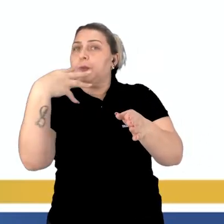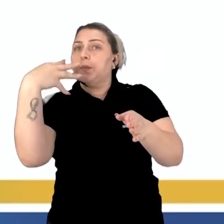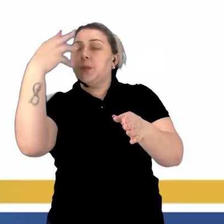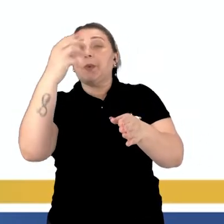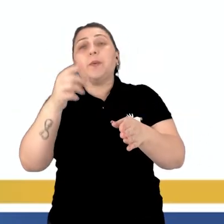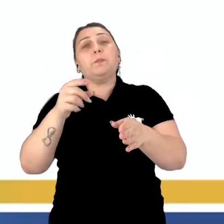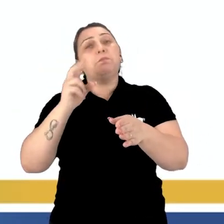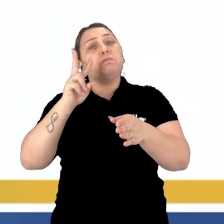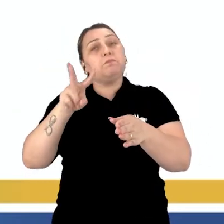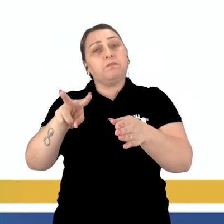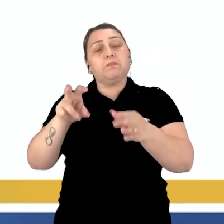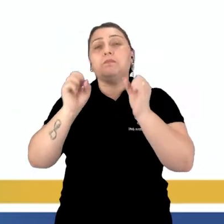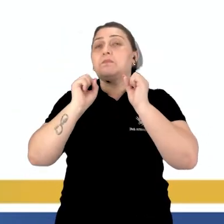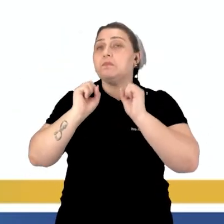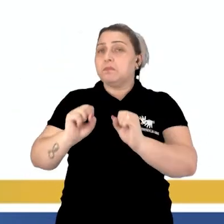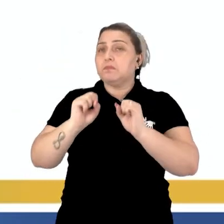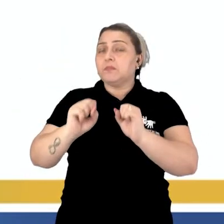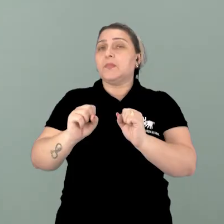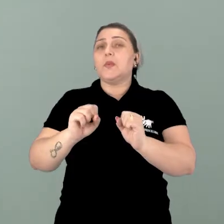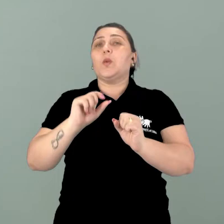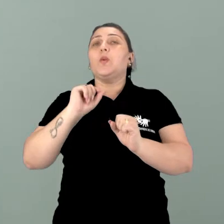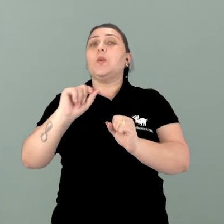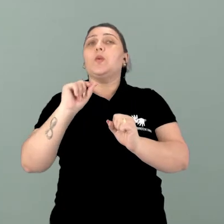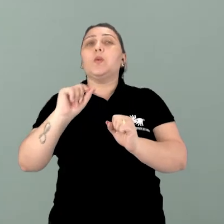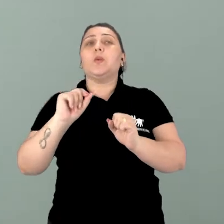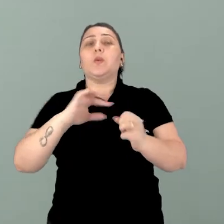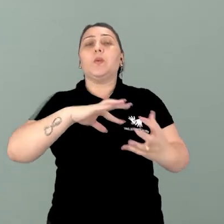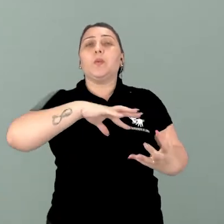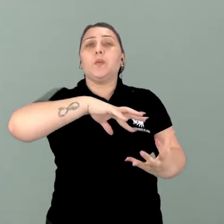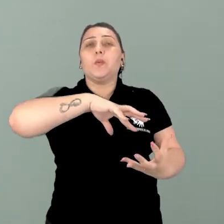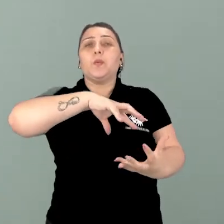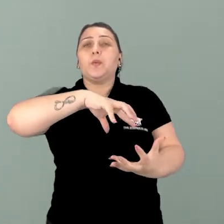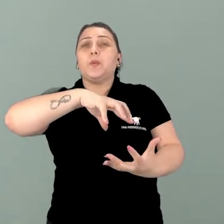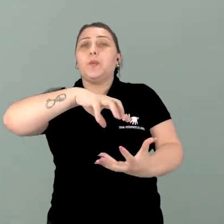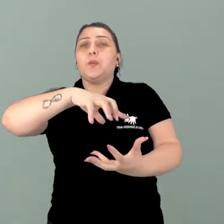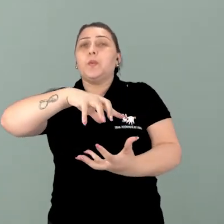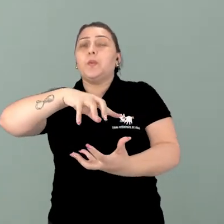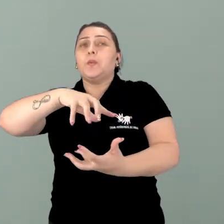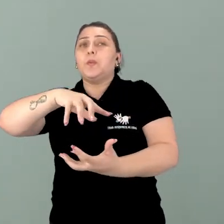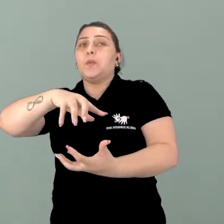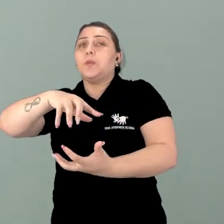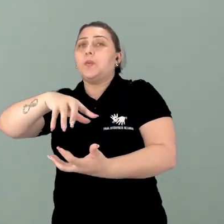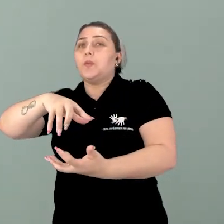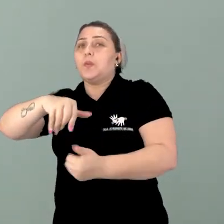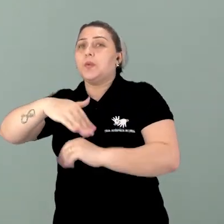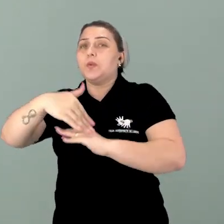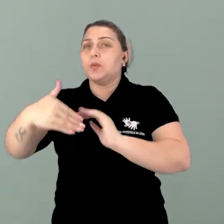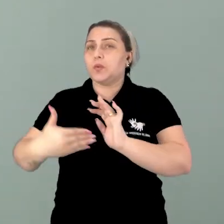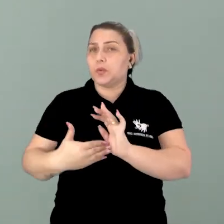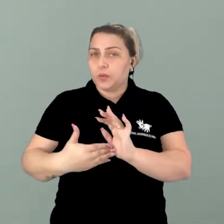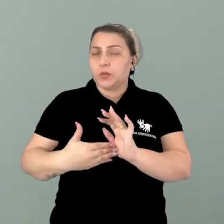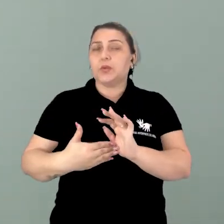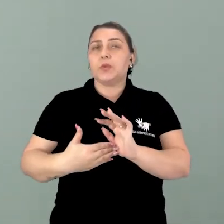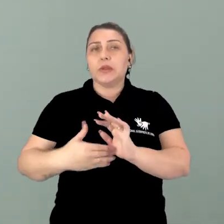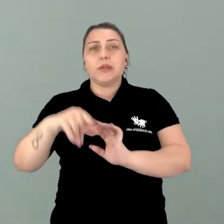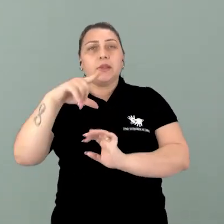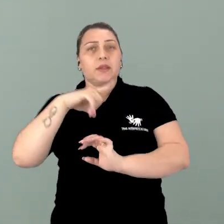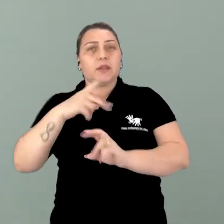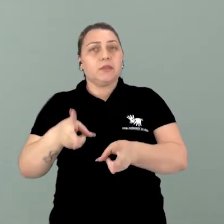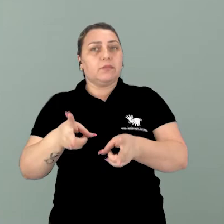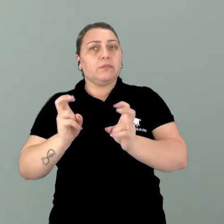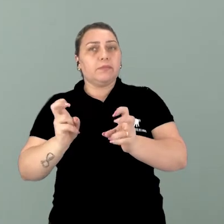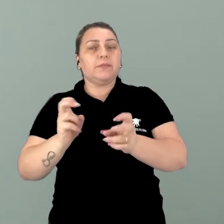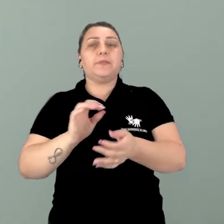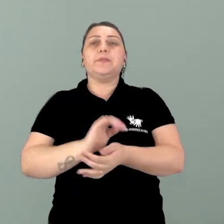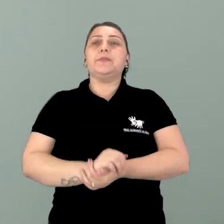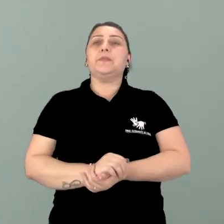nós podemos ter a sensação aí de que a esfera celeste, ela vai rodar como um todo. E aí a gente vai ter essa